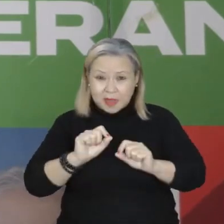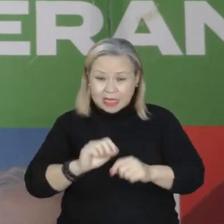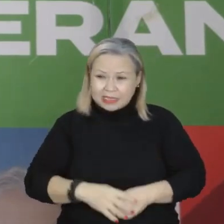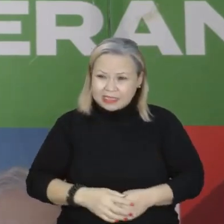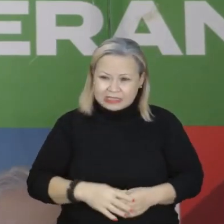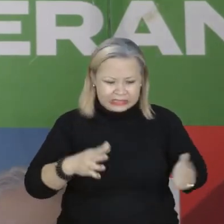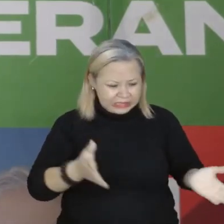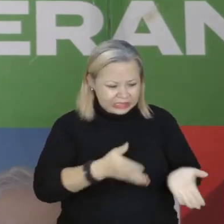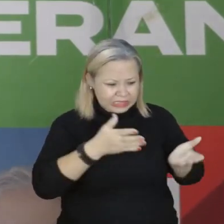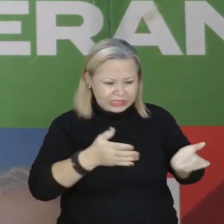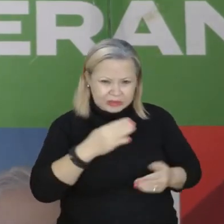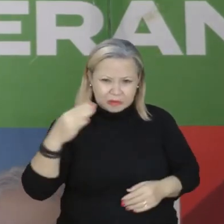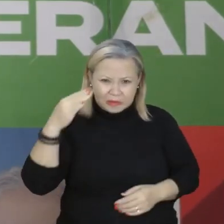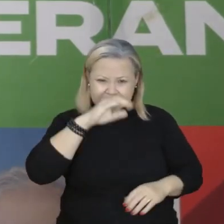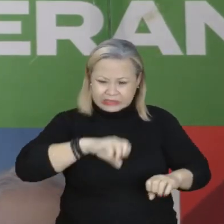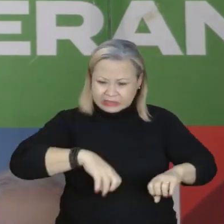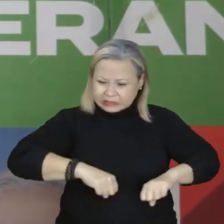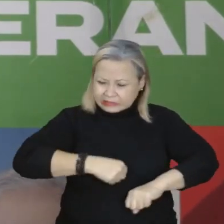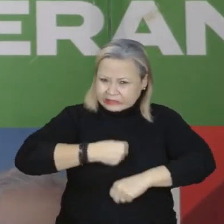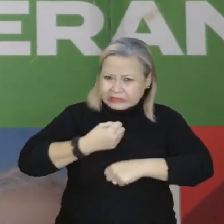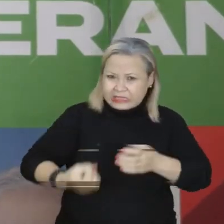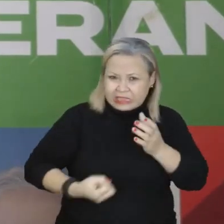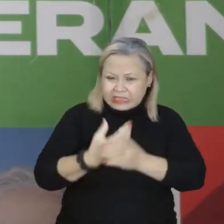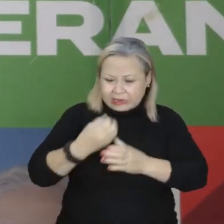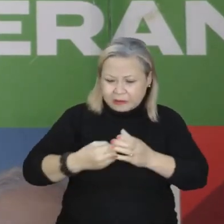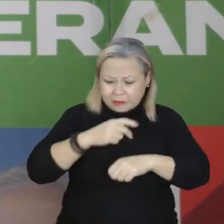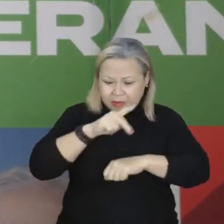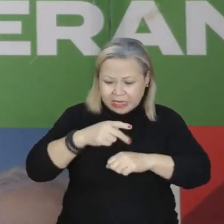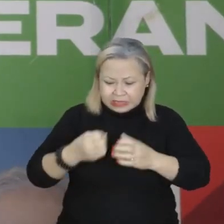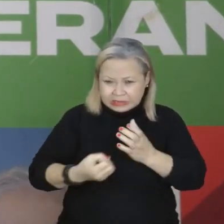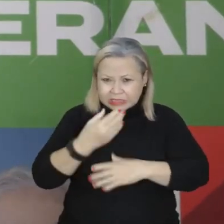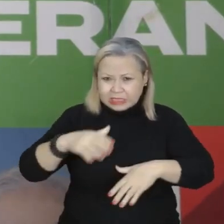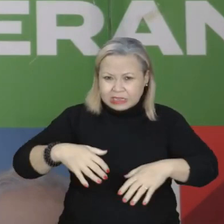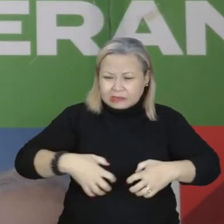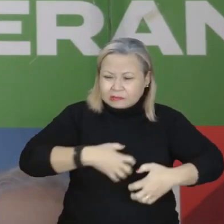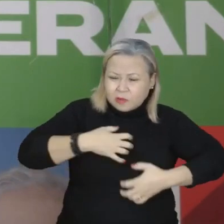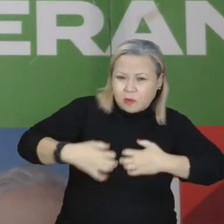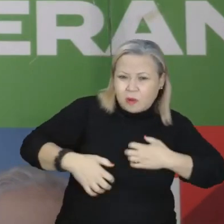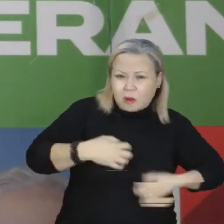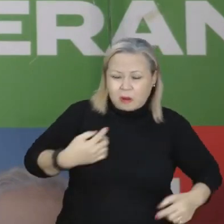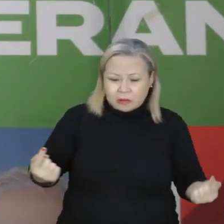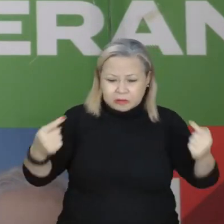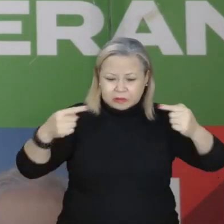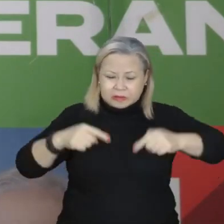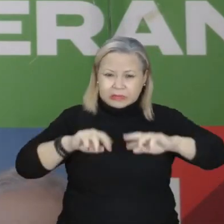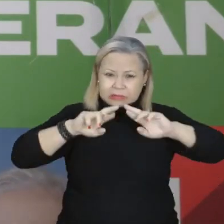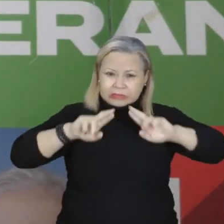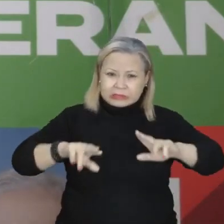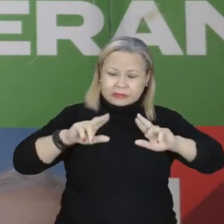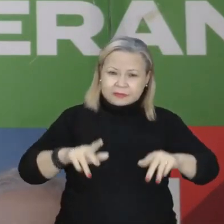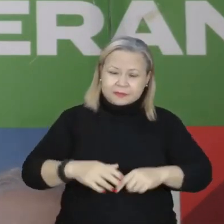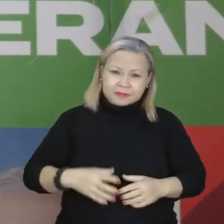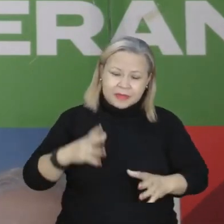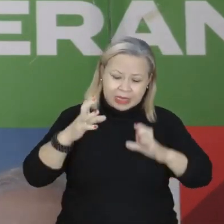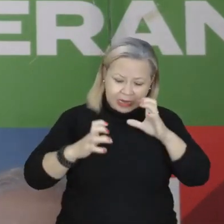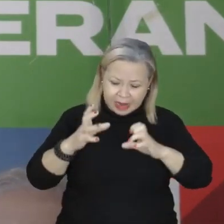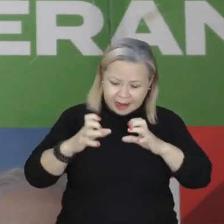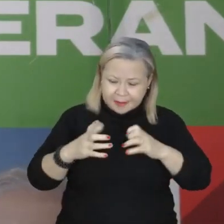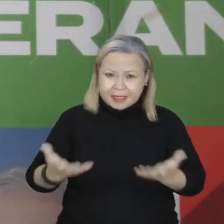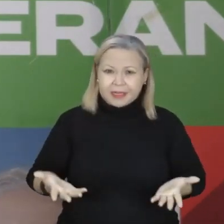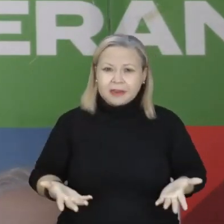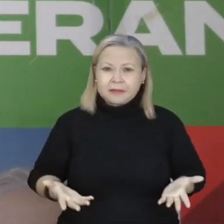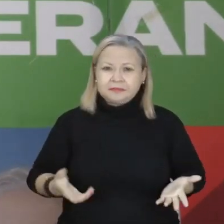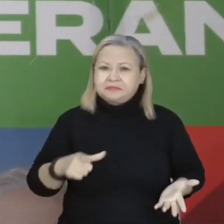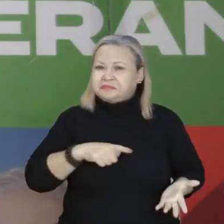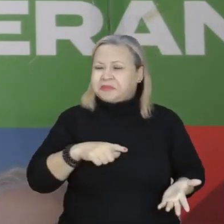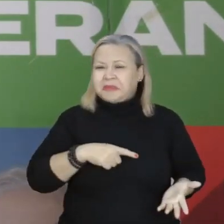seu presidente o ódio na sociedade, que instiga a divergência. Sabe, nós não tínhamos isso